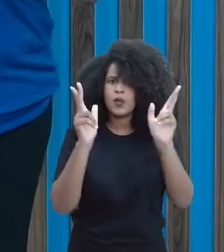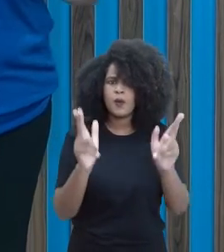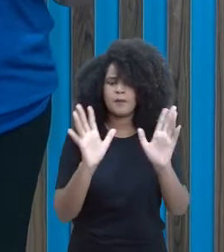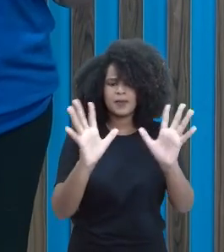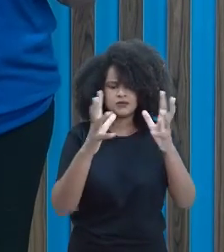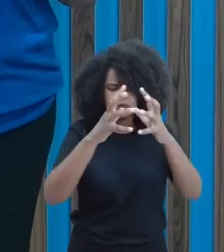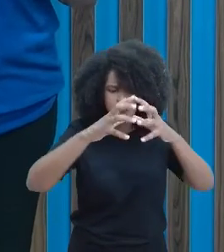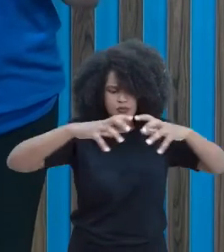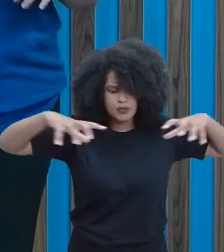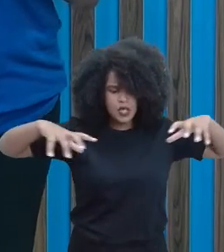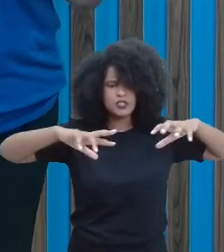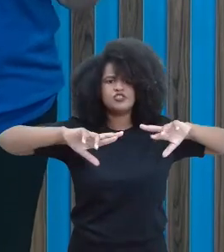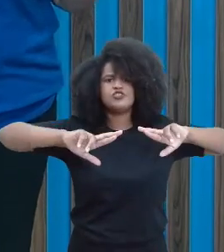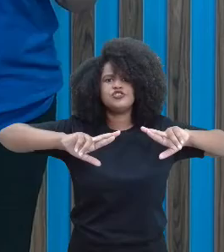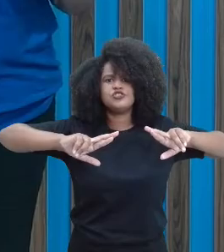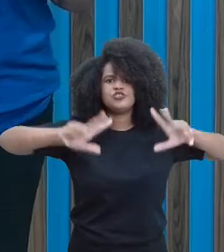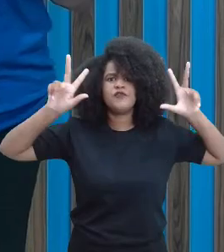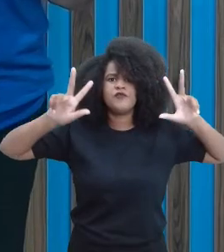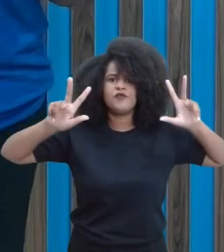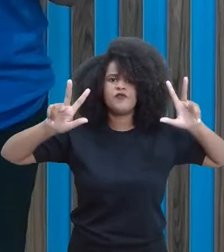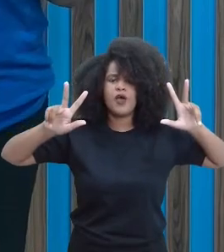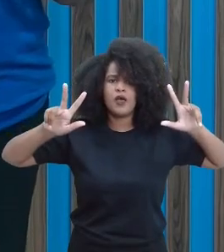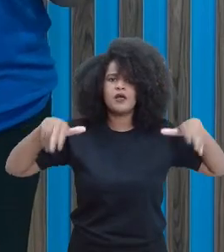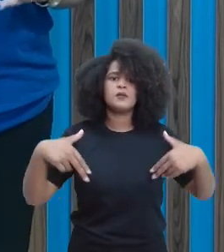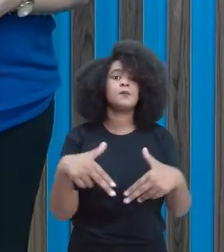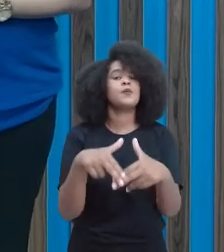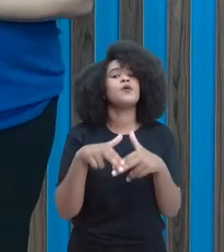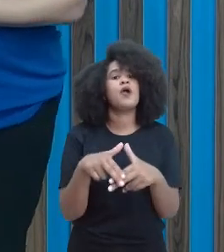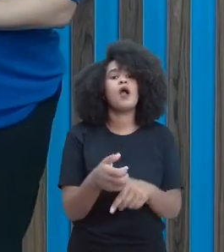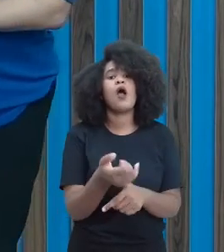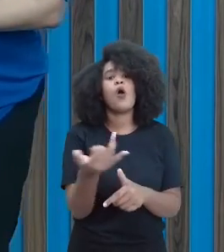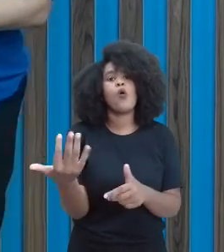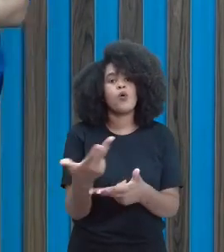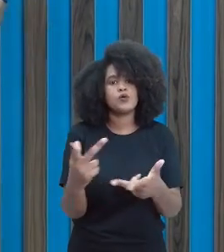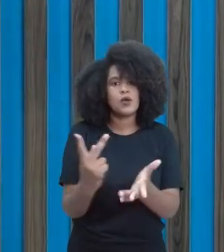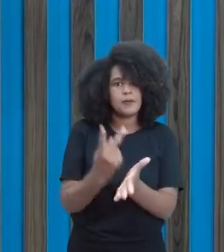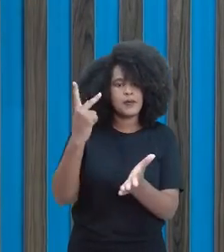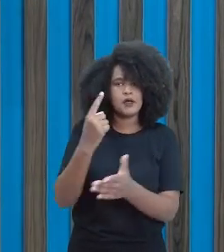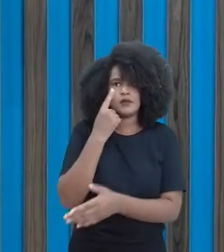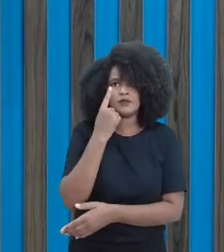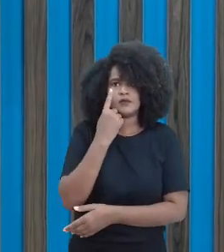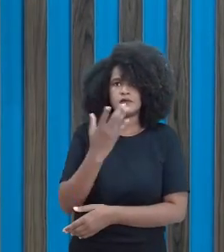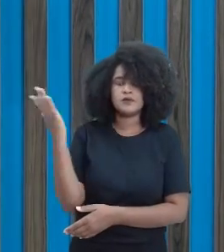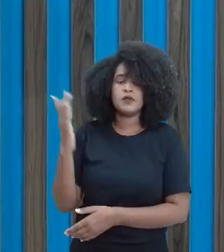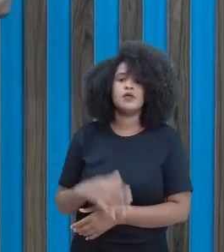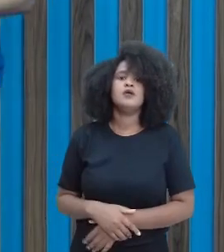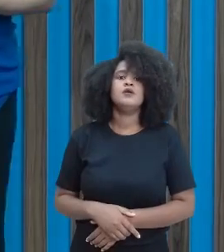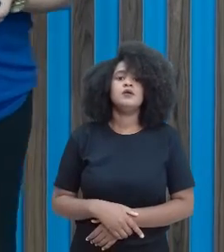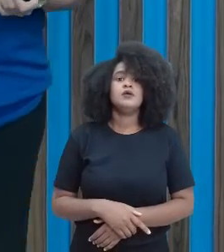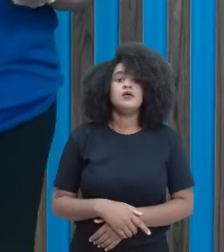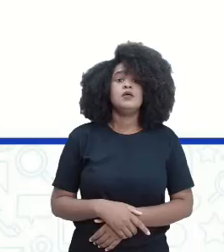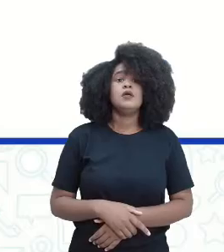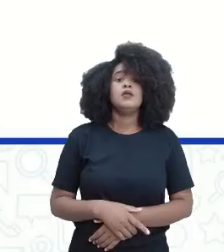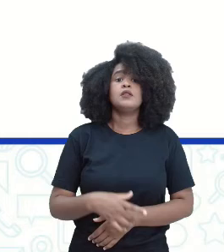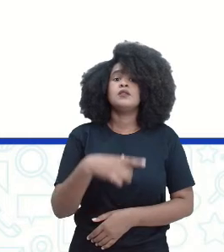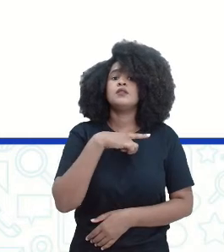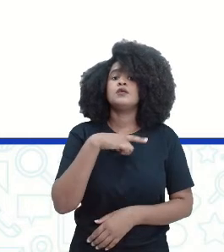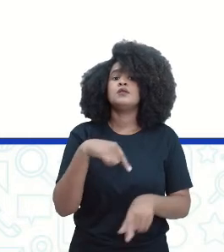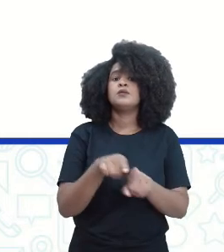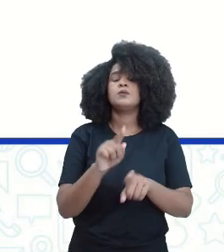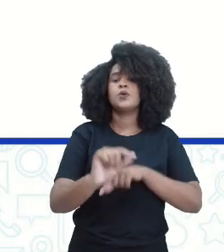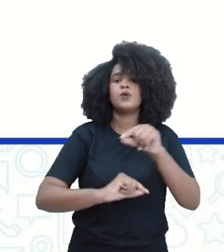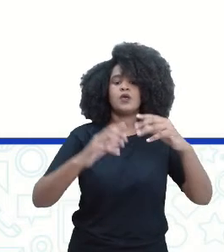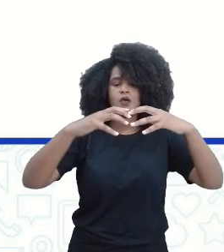começar a ter coisa diferente. Por quê? Algumas coisas acontecem, né, pessoal? Ó, nesse isolamento aqui reprodutivo, também